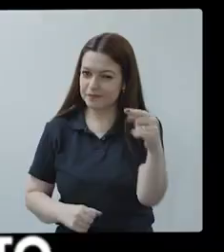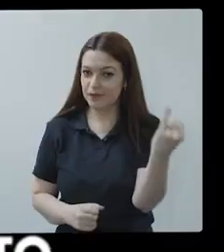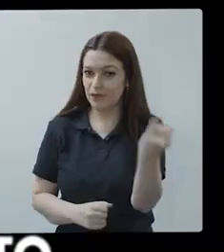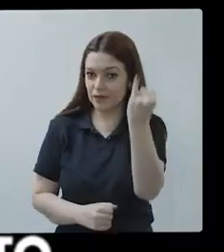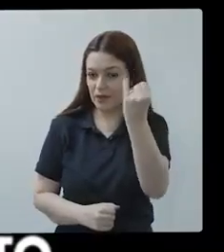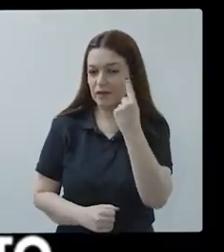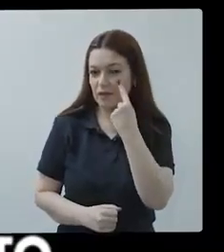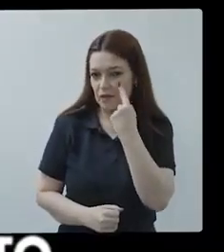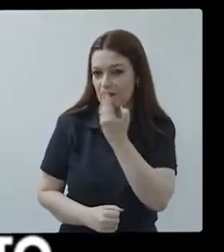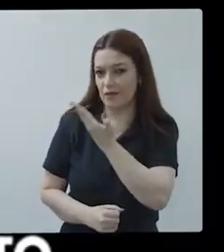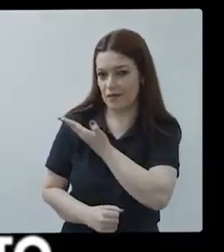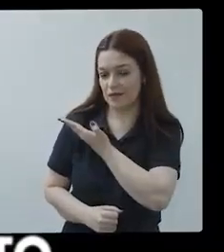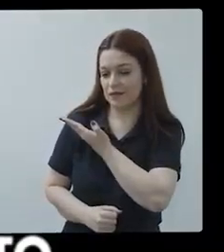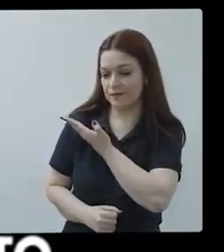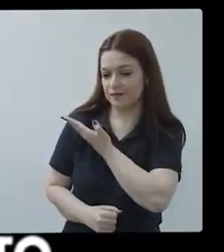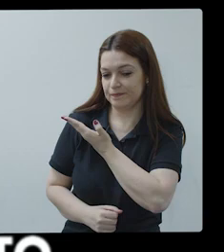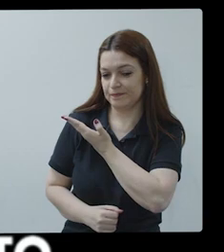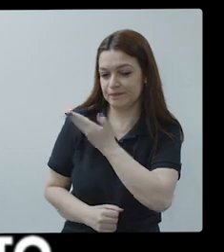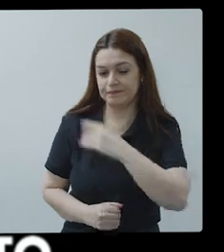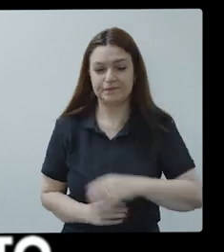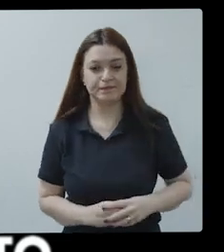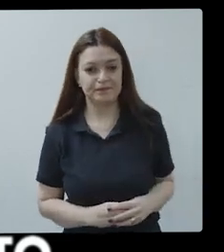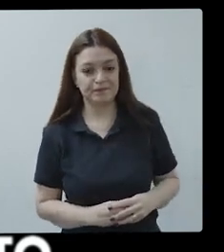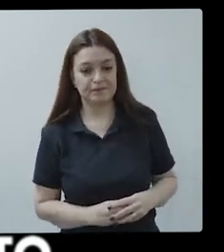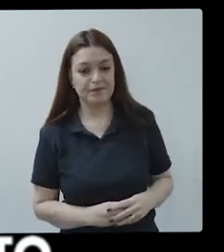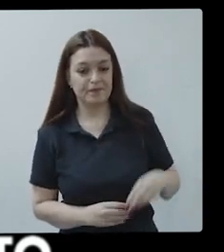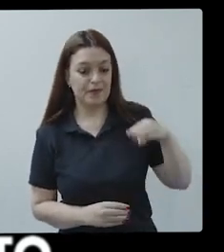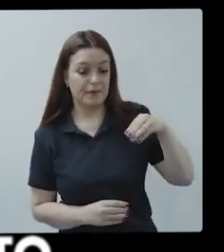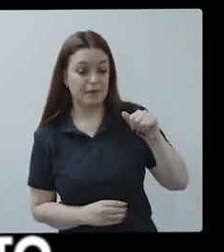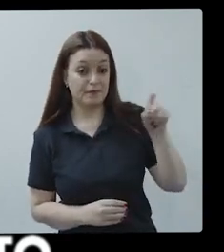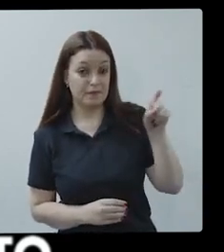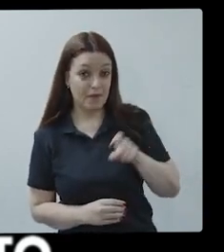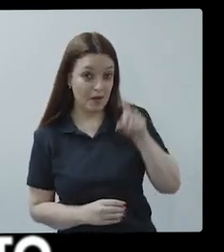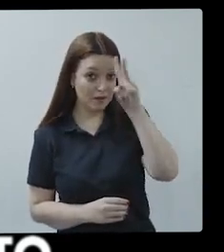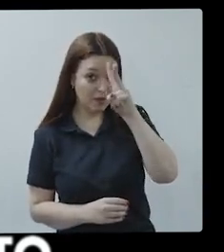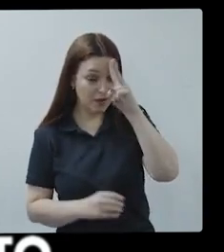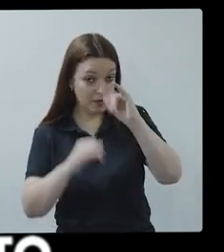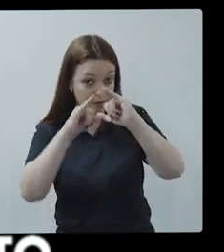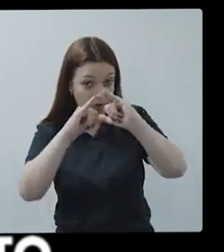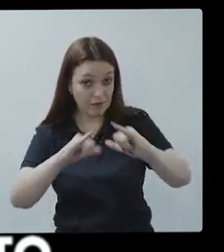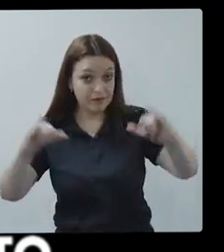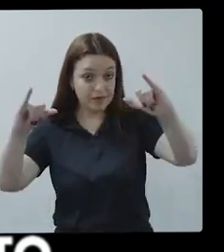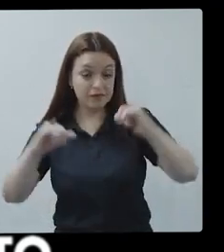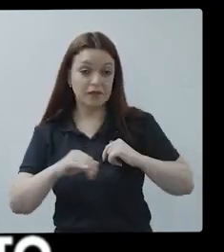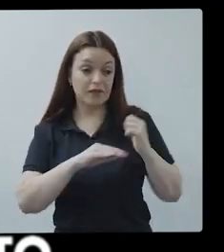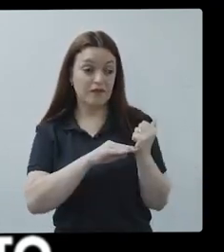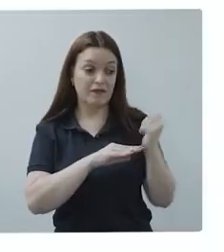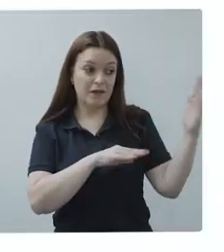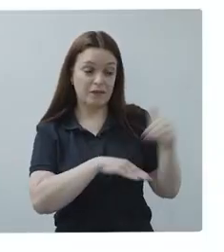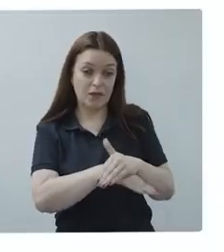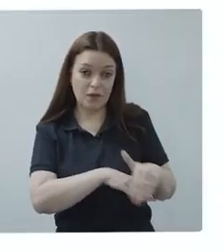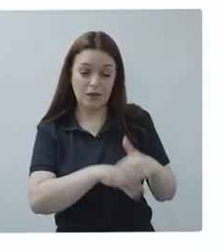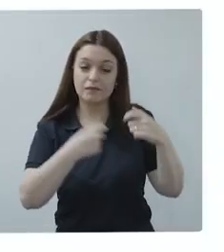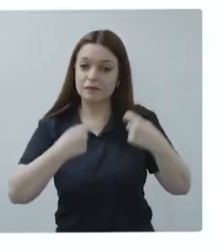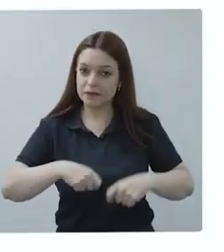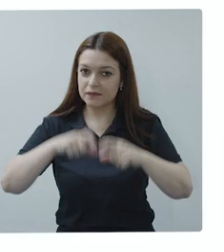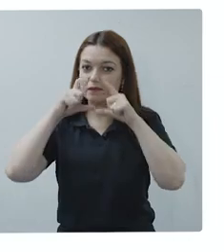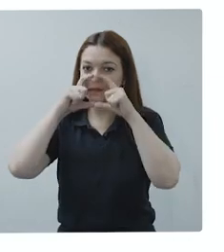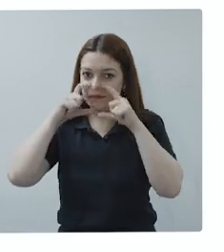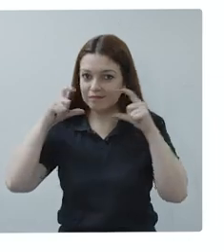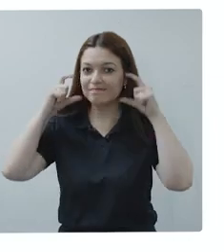ver? Olhem lá, o Max está nos lembrando que não podemos ir embora sem colocar a